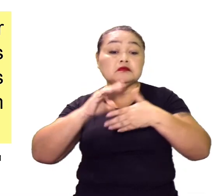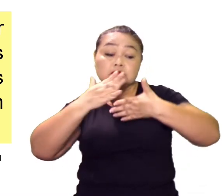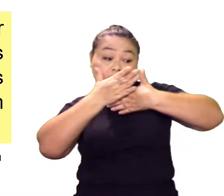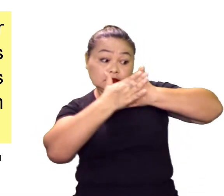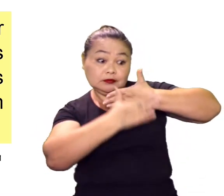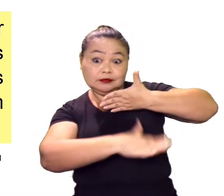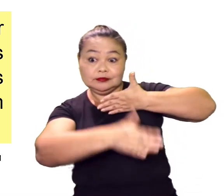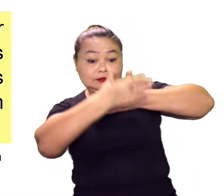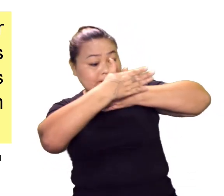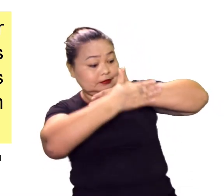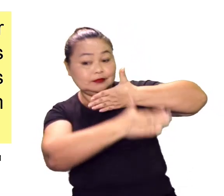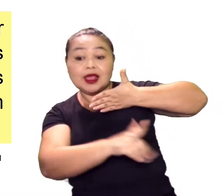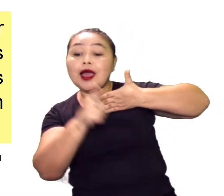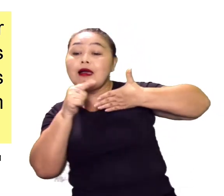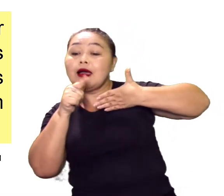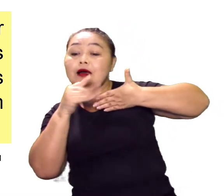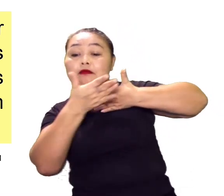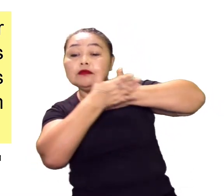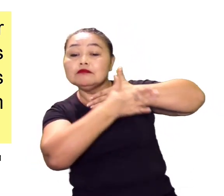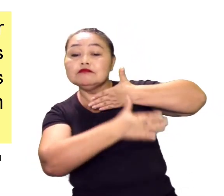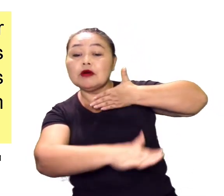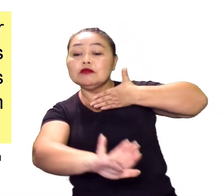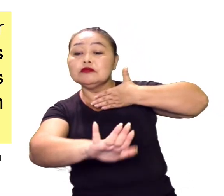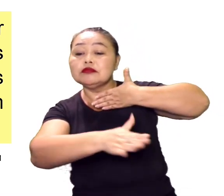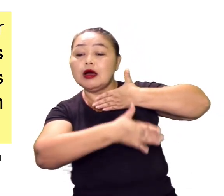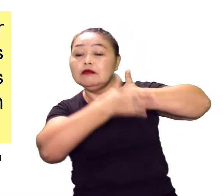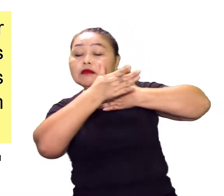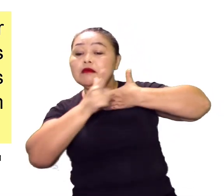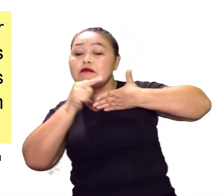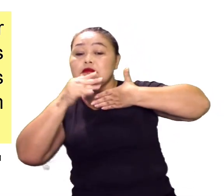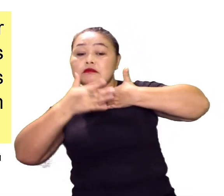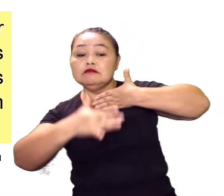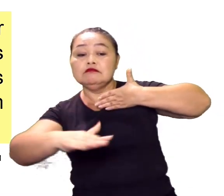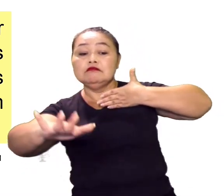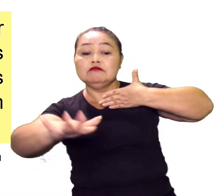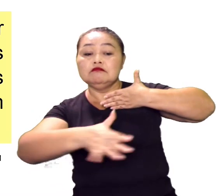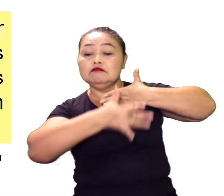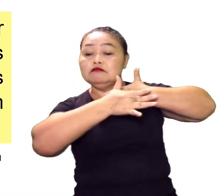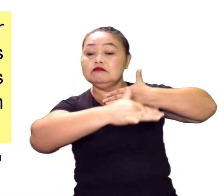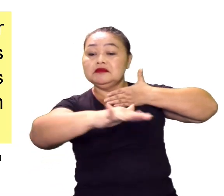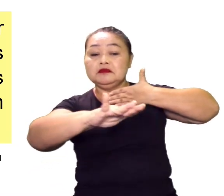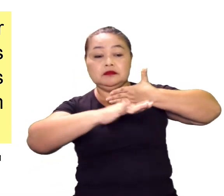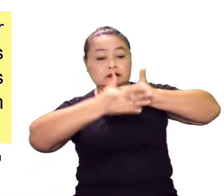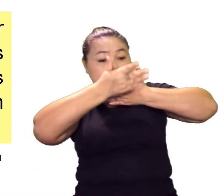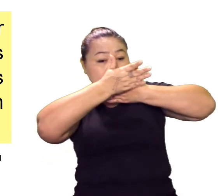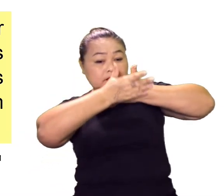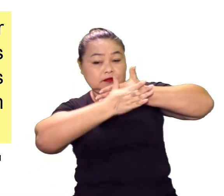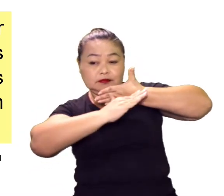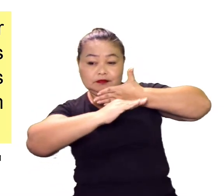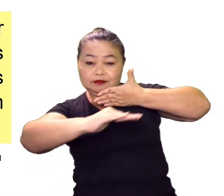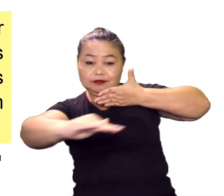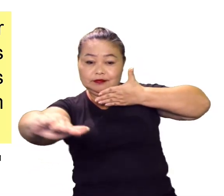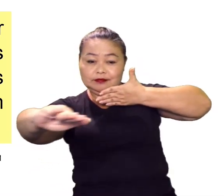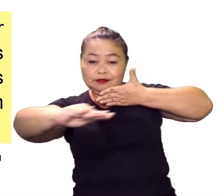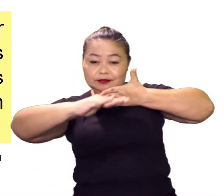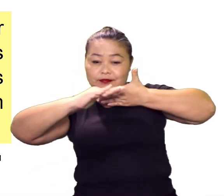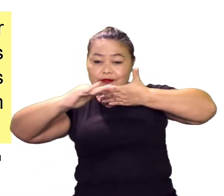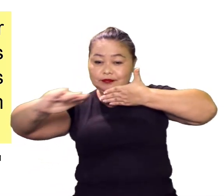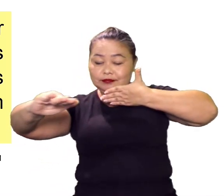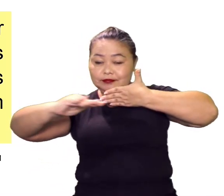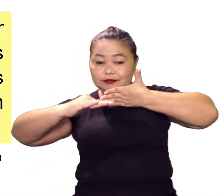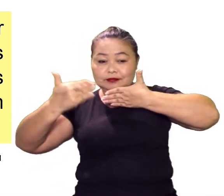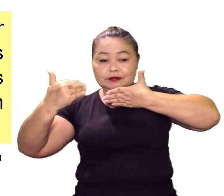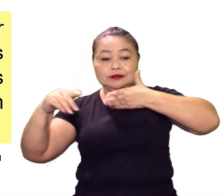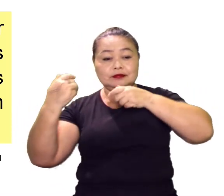encontrado exatamente em uma área de encostas e localizados em relevo plano, e é necessário o uso